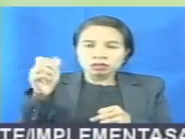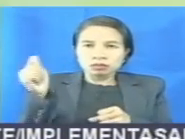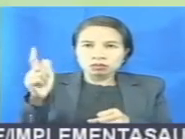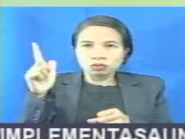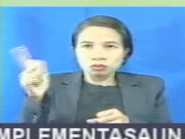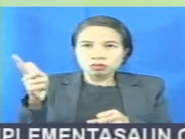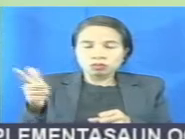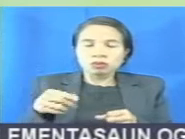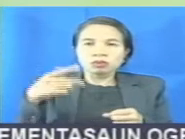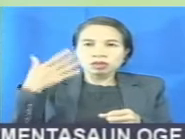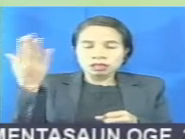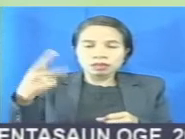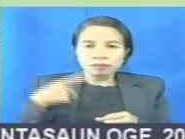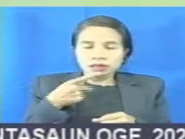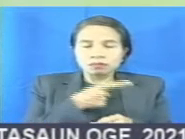Parlamento Nacional.